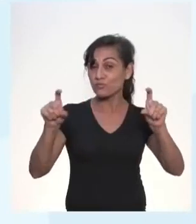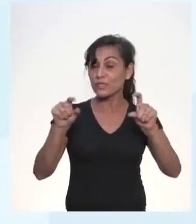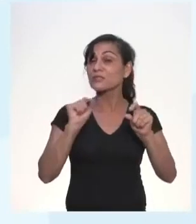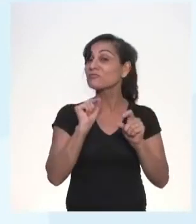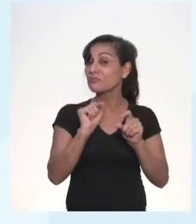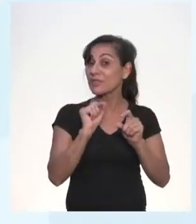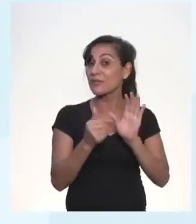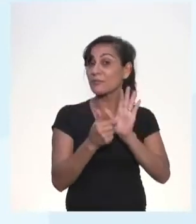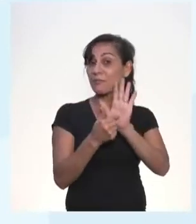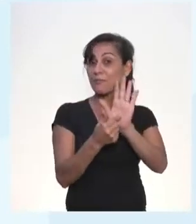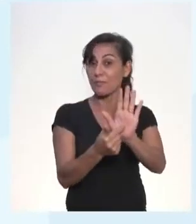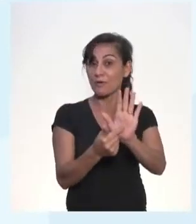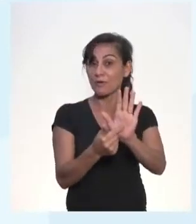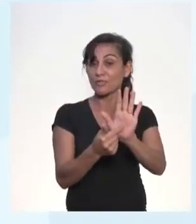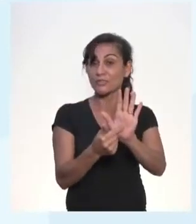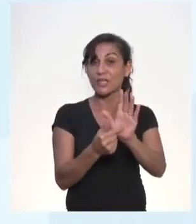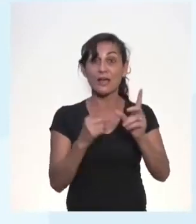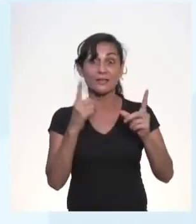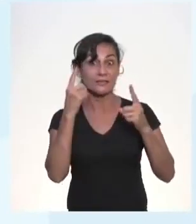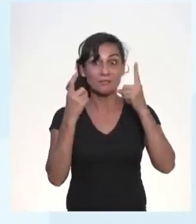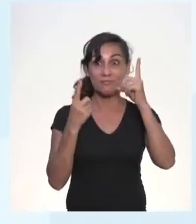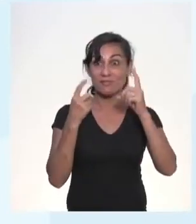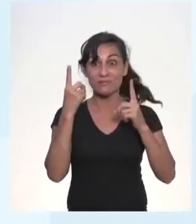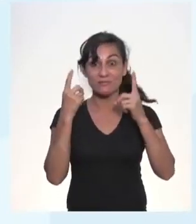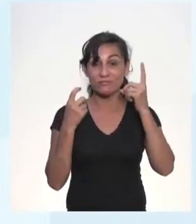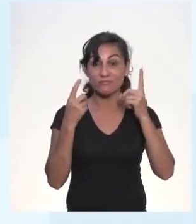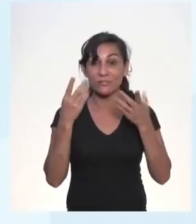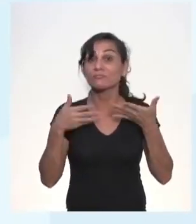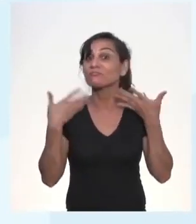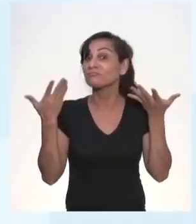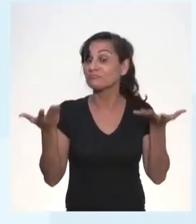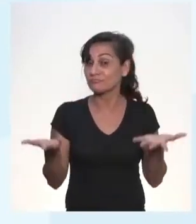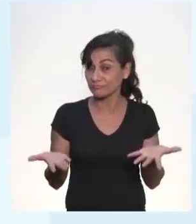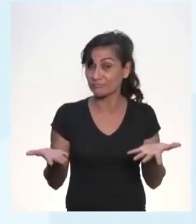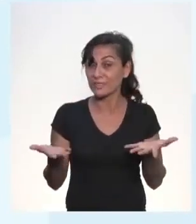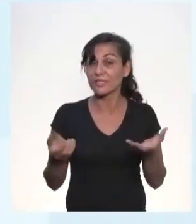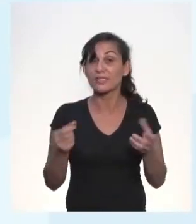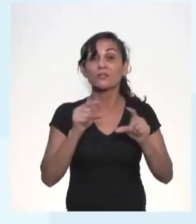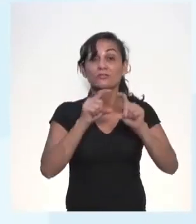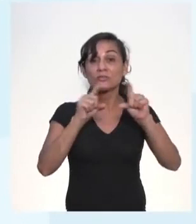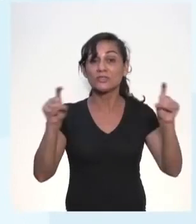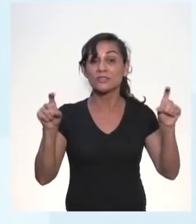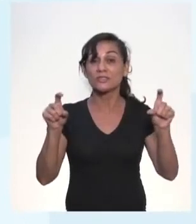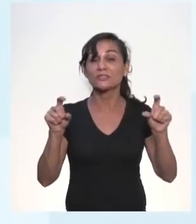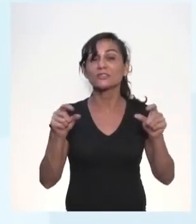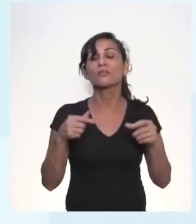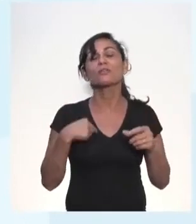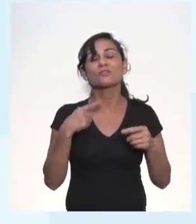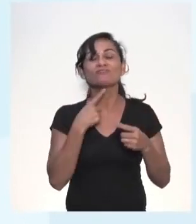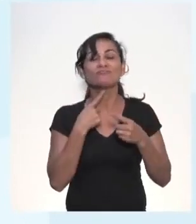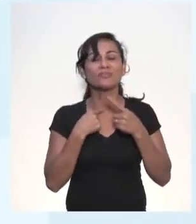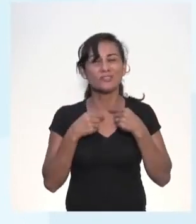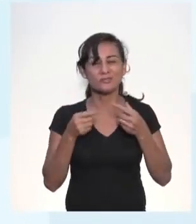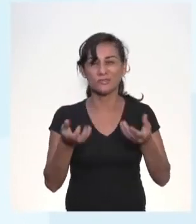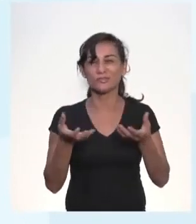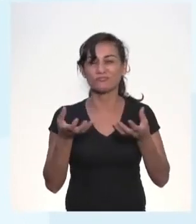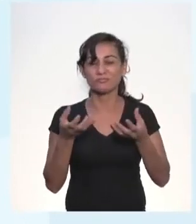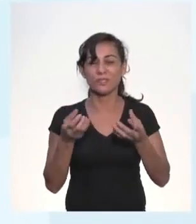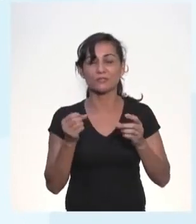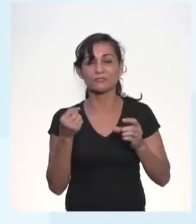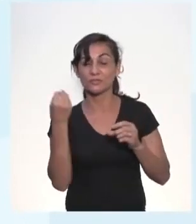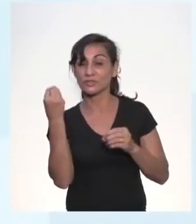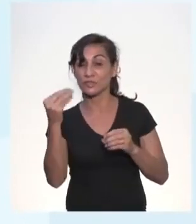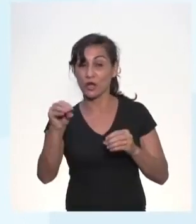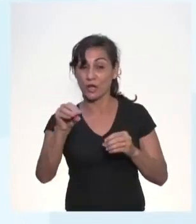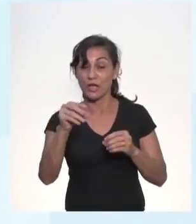ele mostra a expressividade. Qual é o trecho que ele denota isso, tá? Eu quero que vocês mandem isso para mim. Eu vou dar 30 segundos para vocês